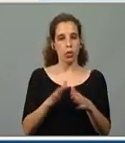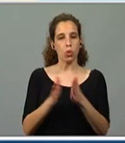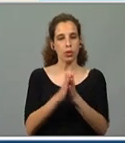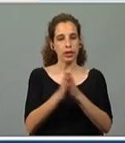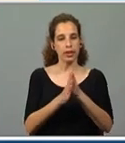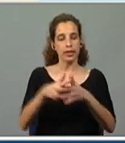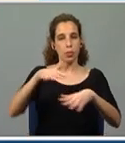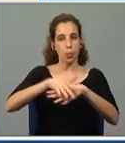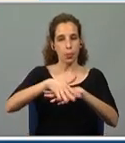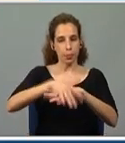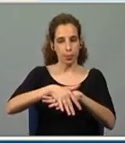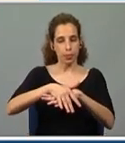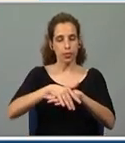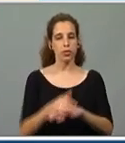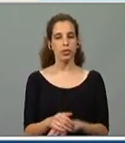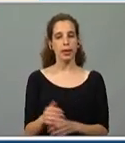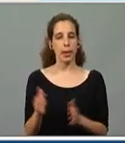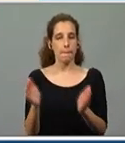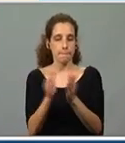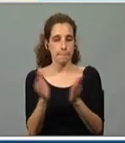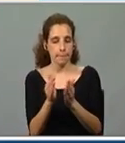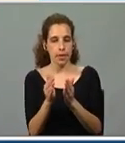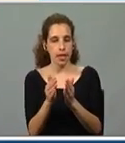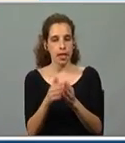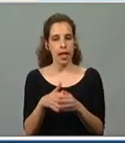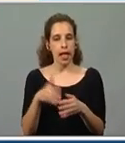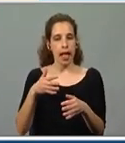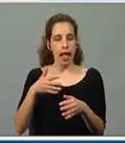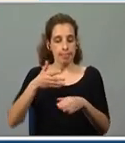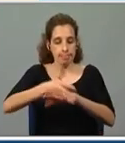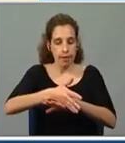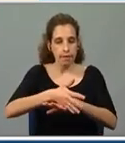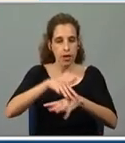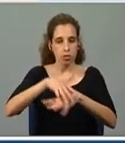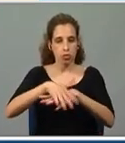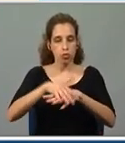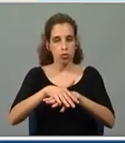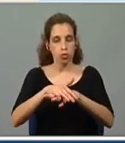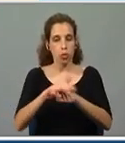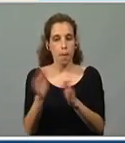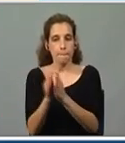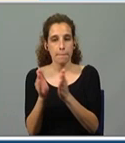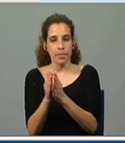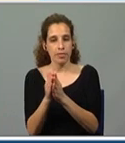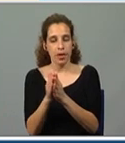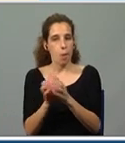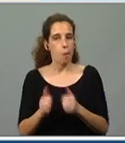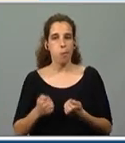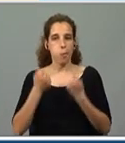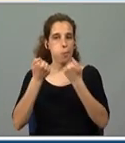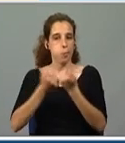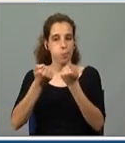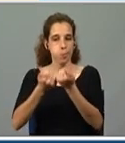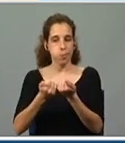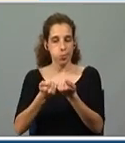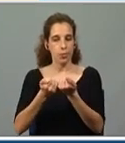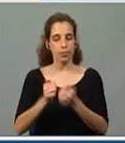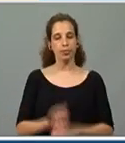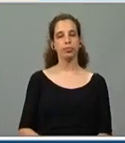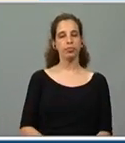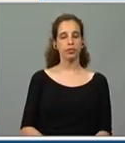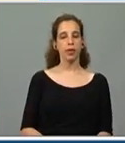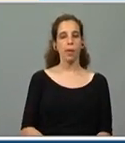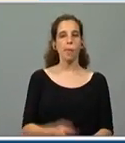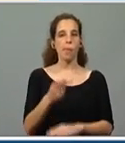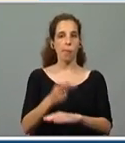uma rede. Os que têm menor dimensão atravessam a rede e os de maior dimensão não vão conseguir atravessar os orifícios e